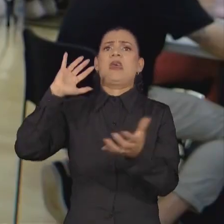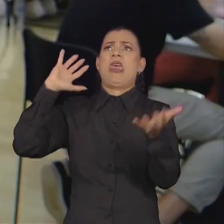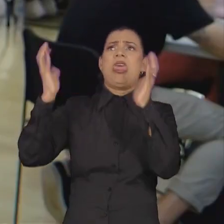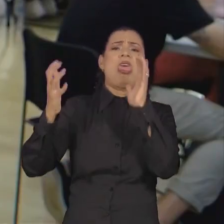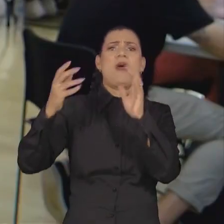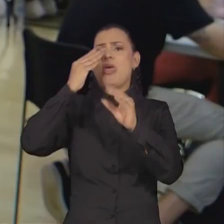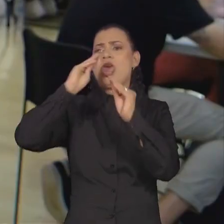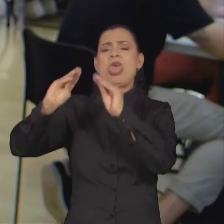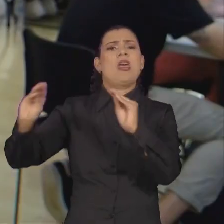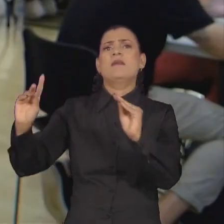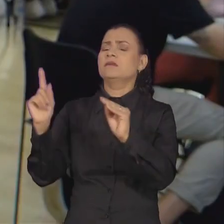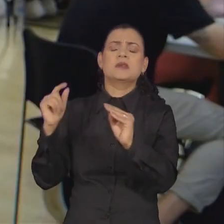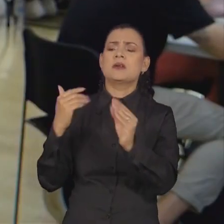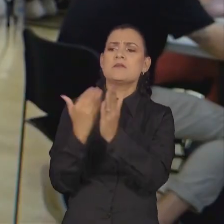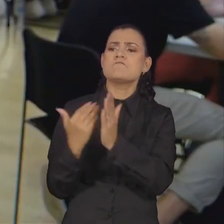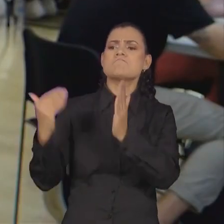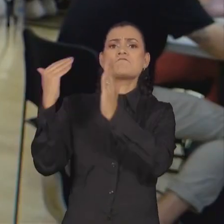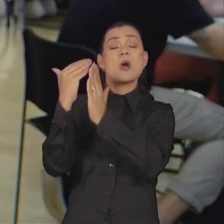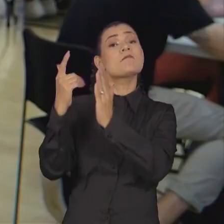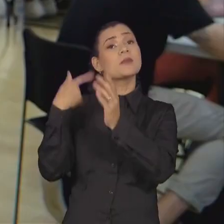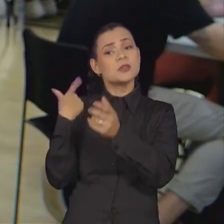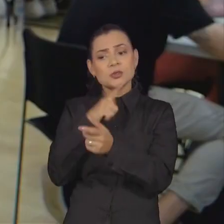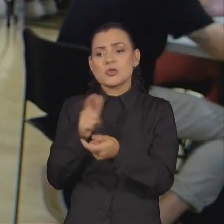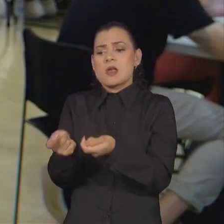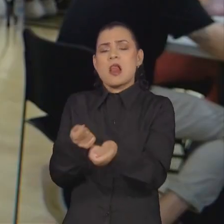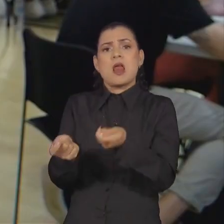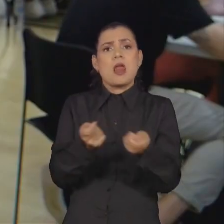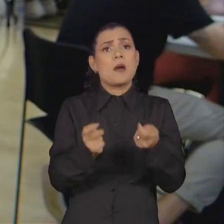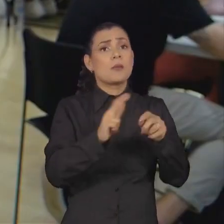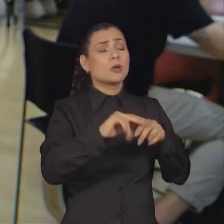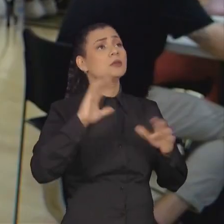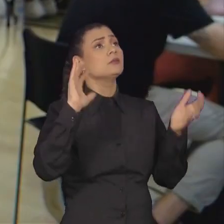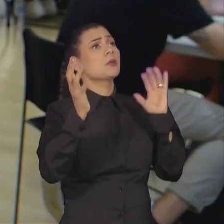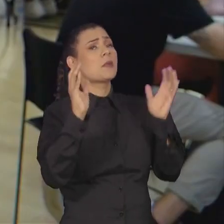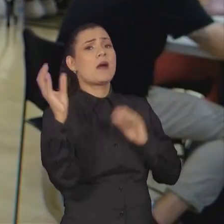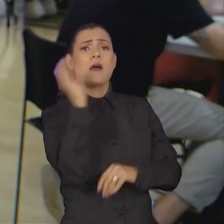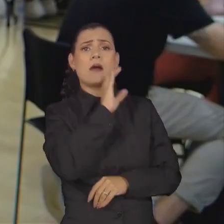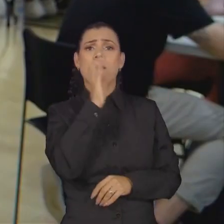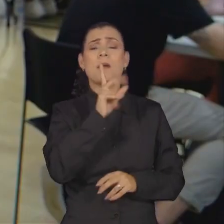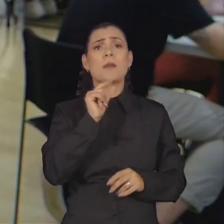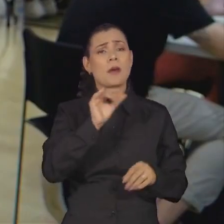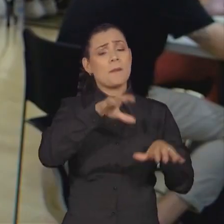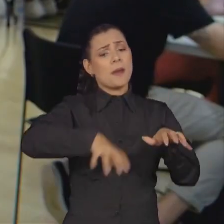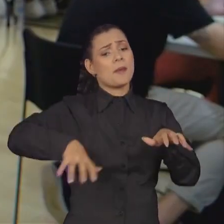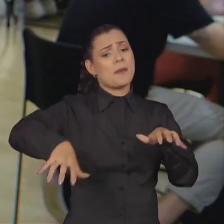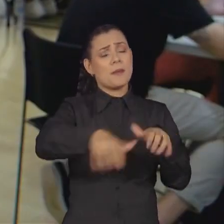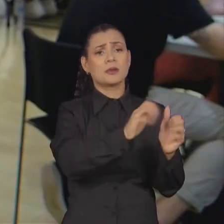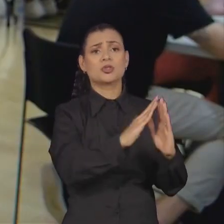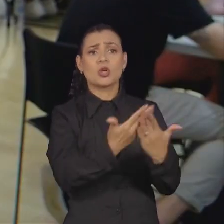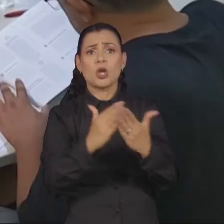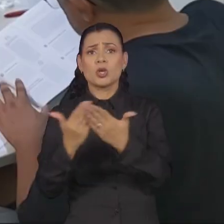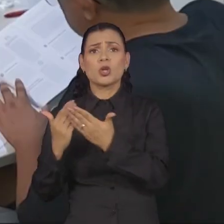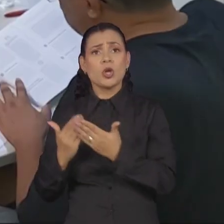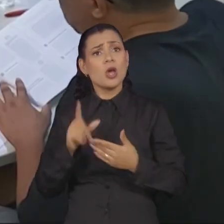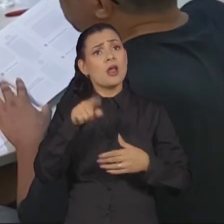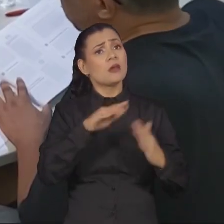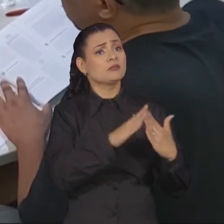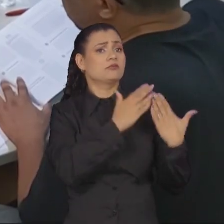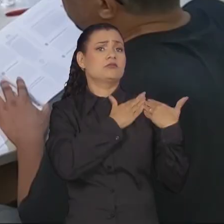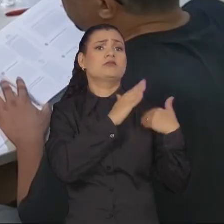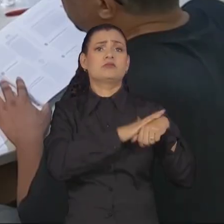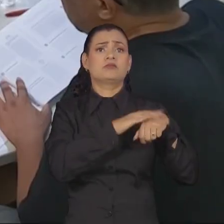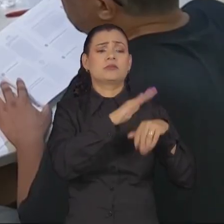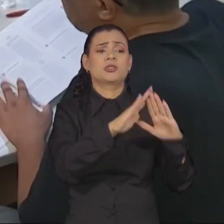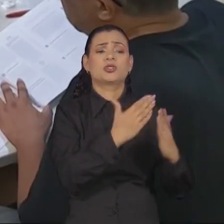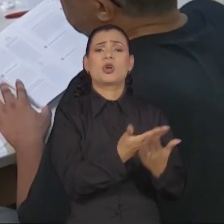acho que trazer, né, essa questão da emergência climática para os territórios, para as comunidades, é papel da escola. E